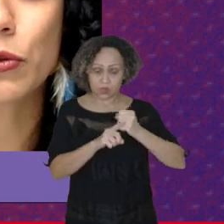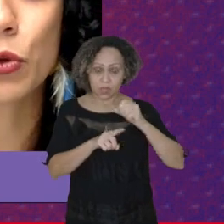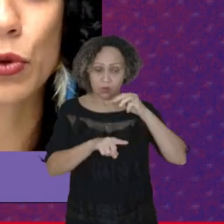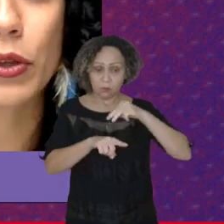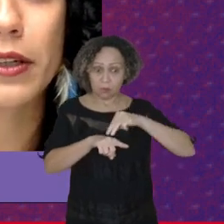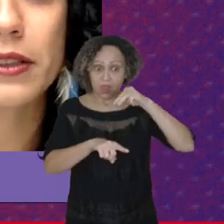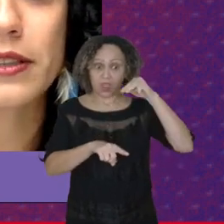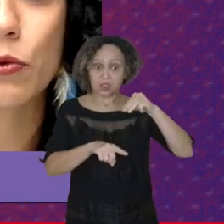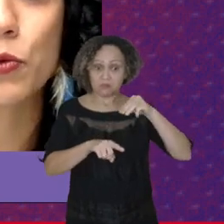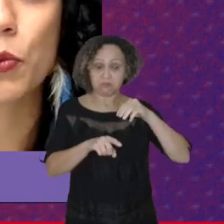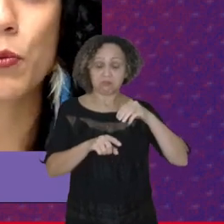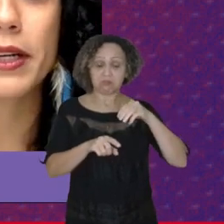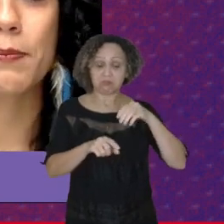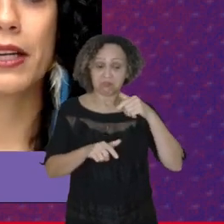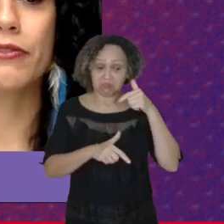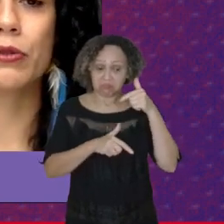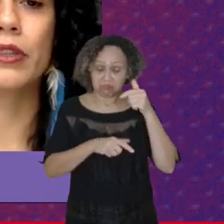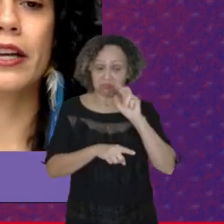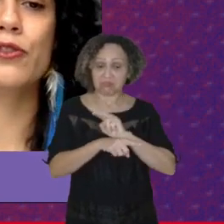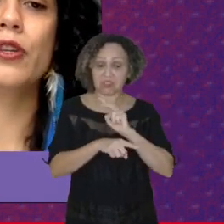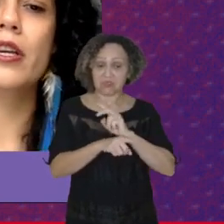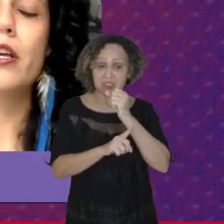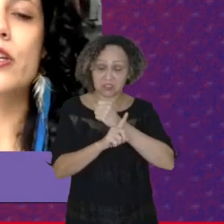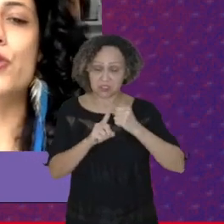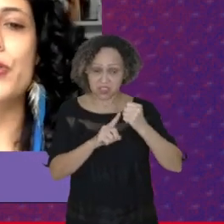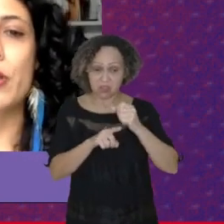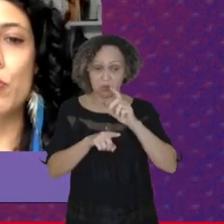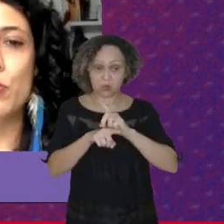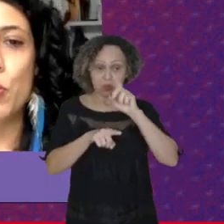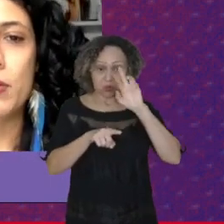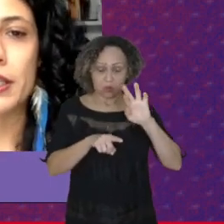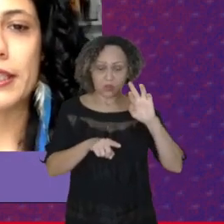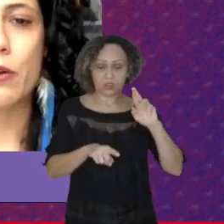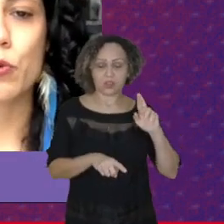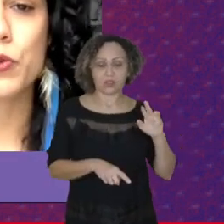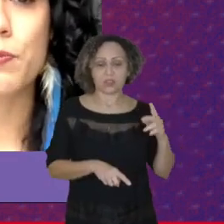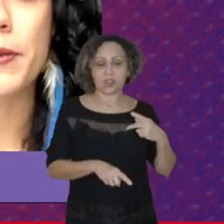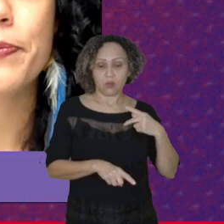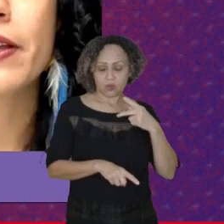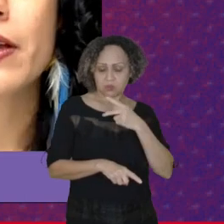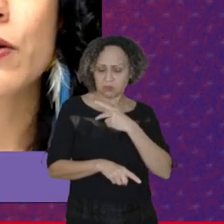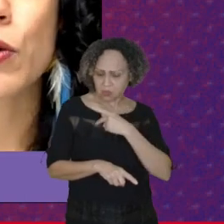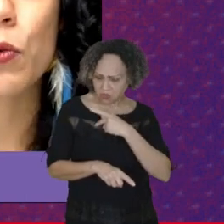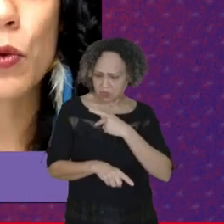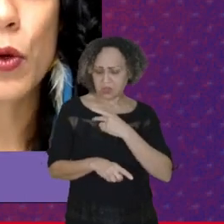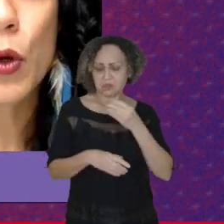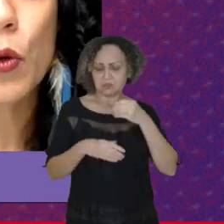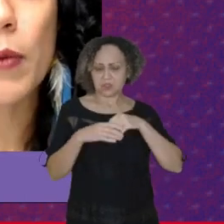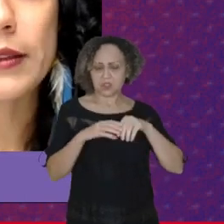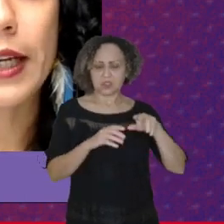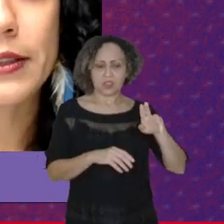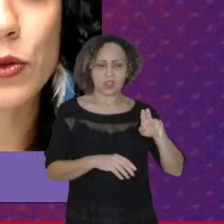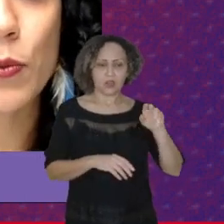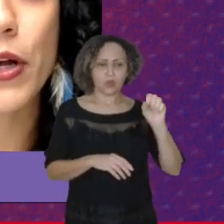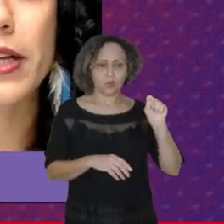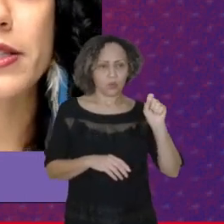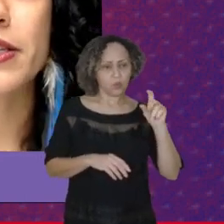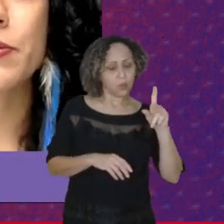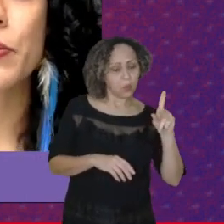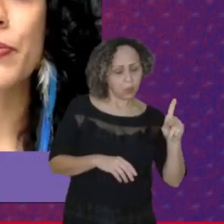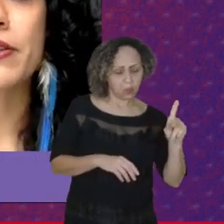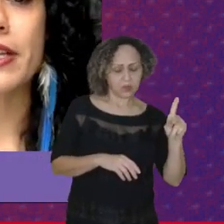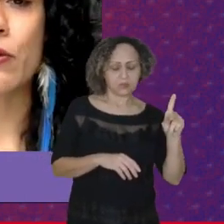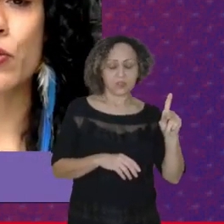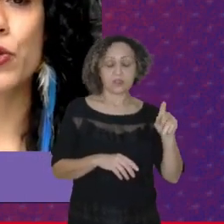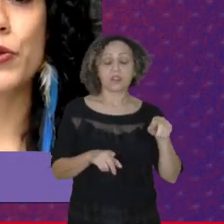serviço social, doutora em saúde pública pela Faculdade de Saúde Pública da USP, com uma tese sobre